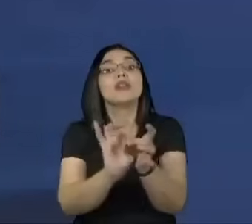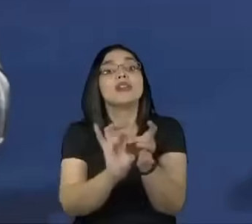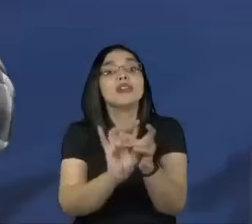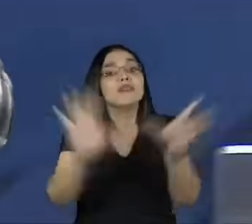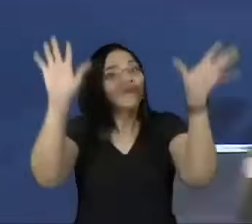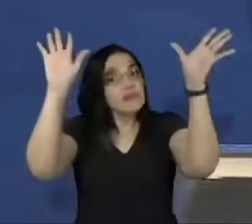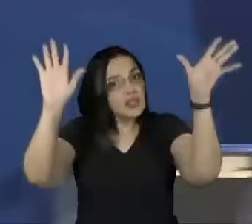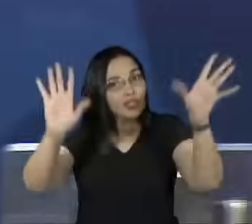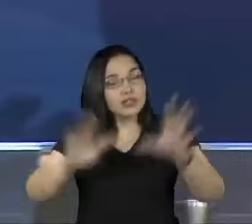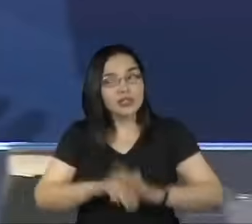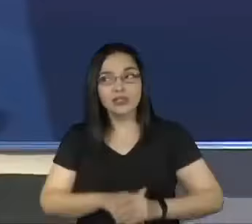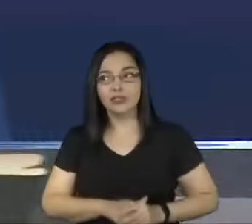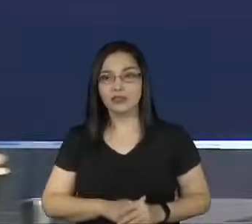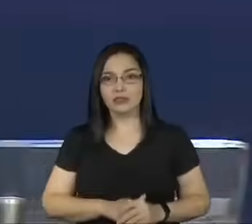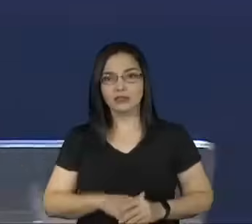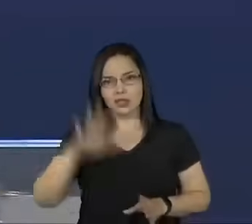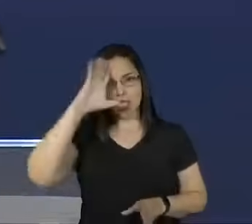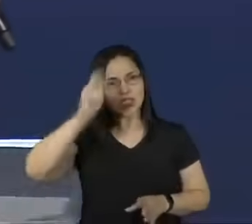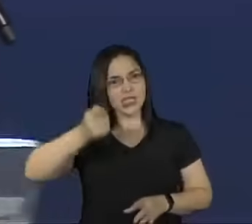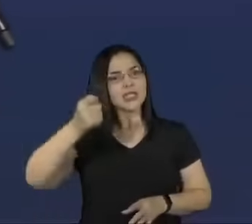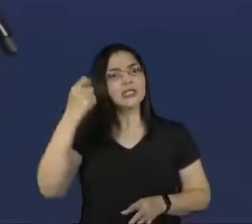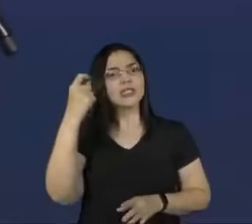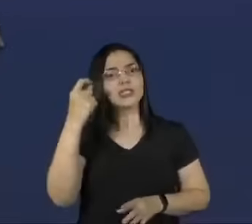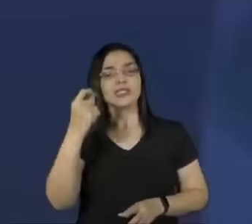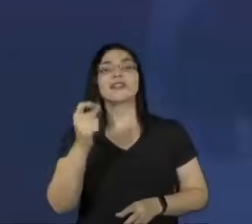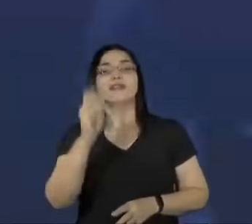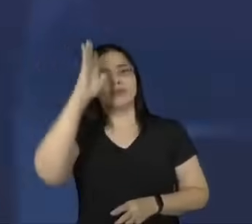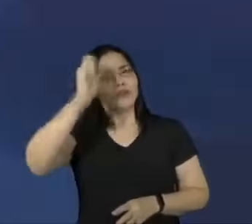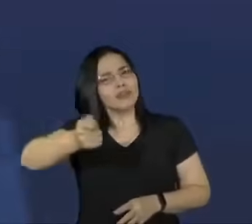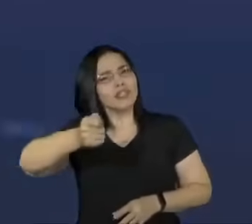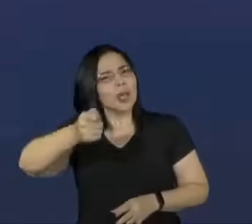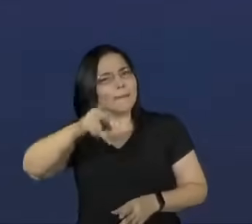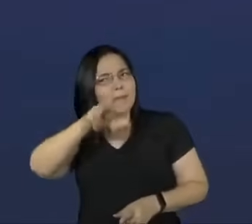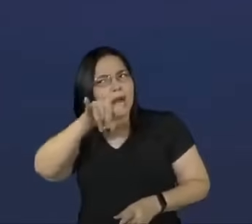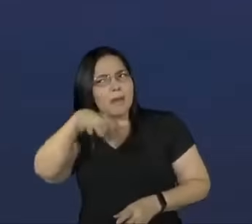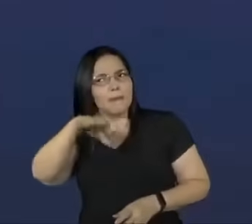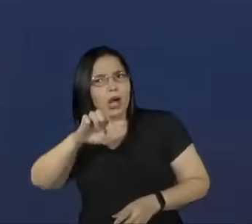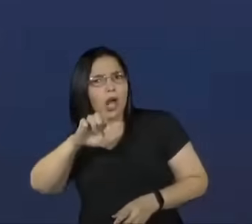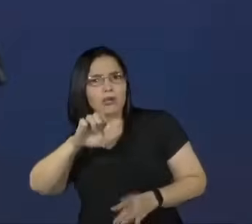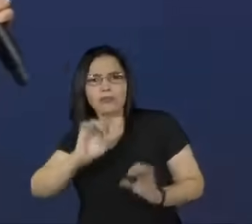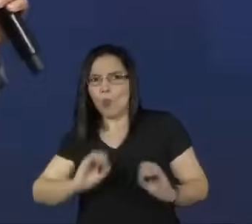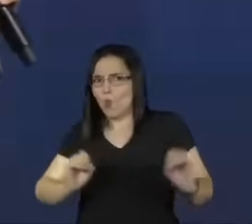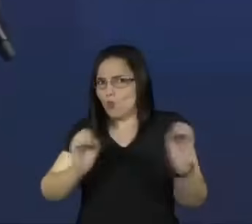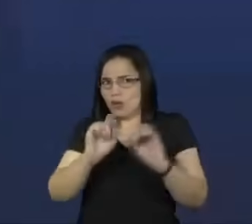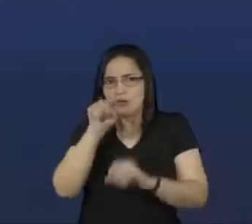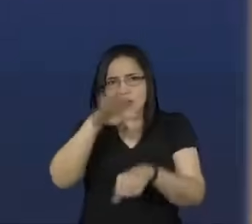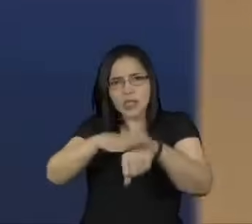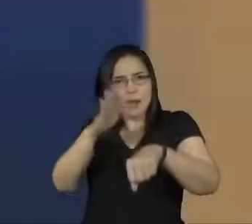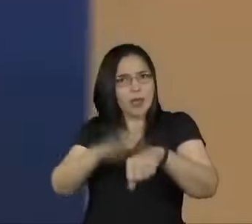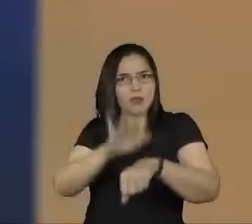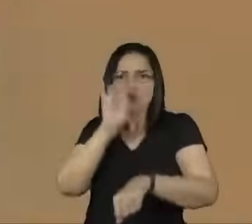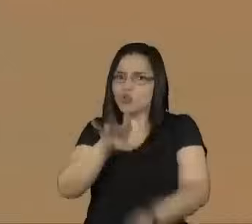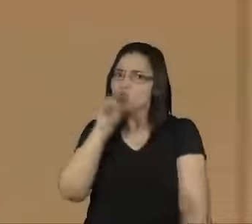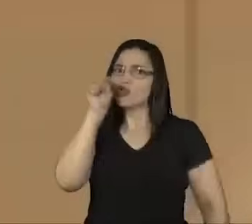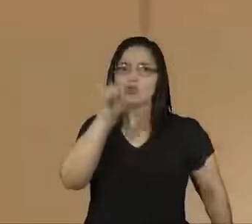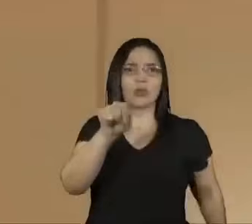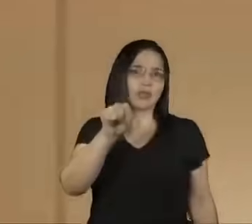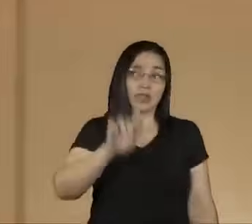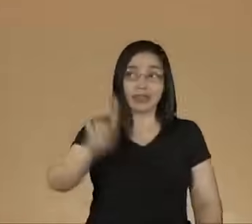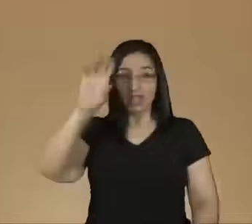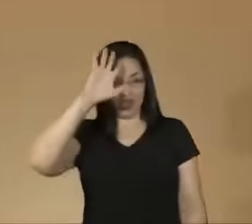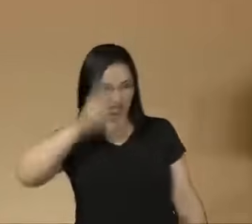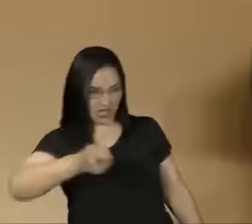livre para decidir nem tua mãe nem teu pai nem ninguém só você pode decidir nem